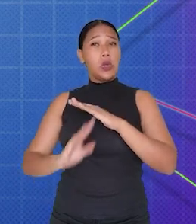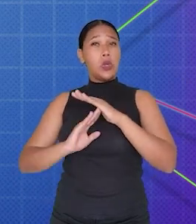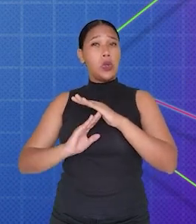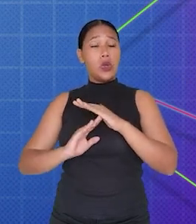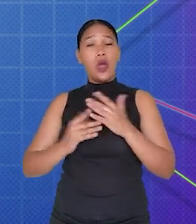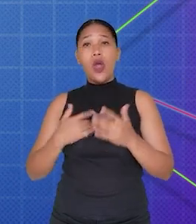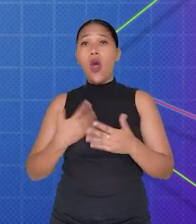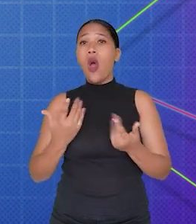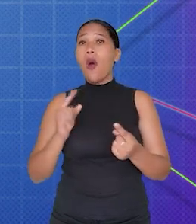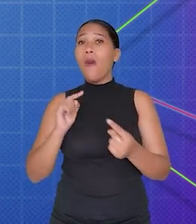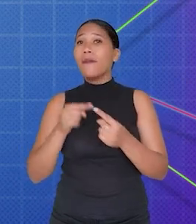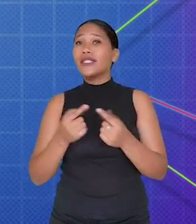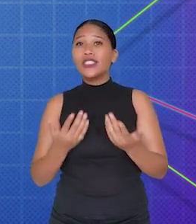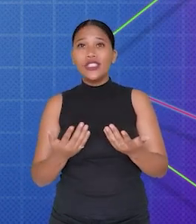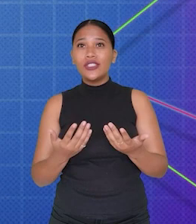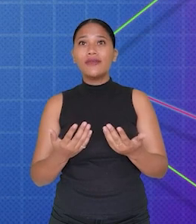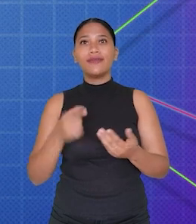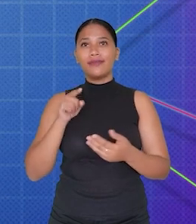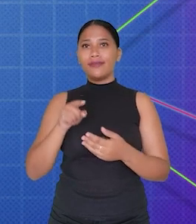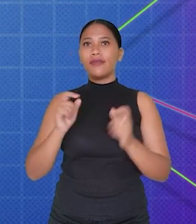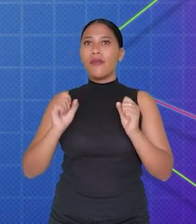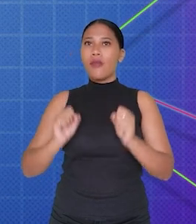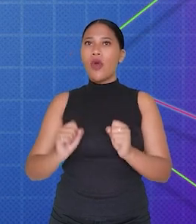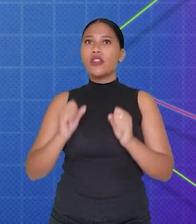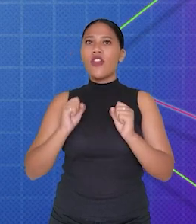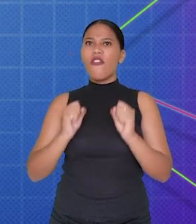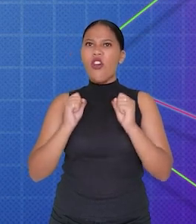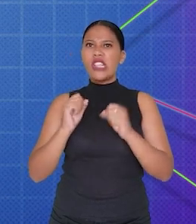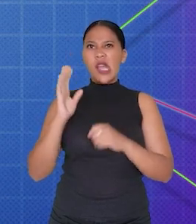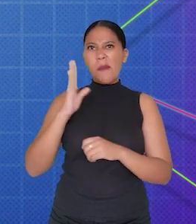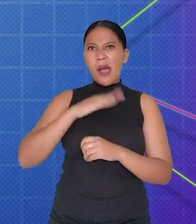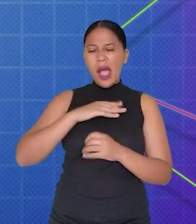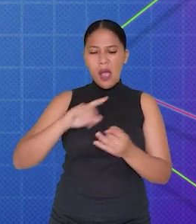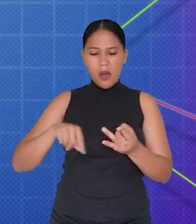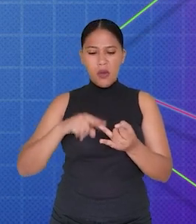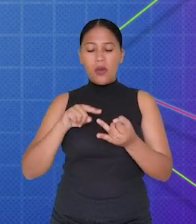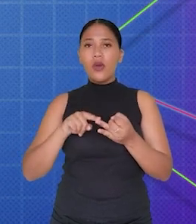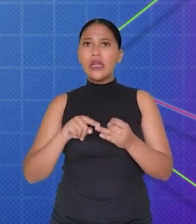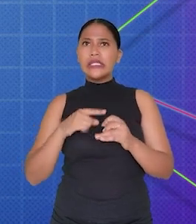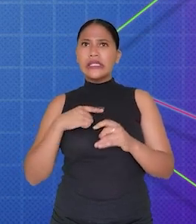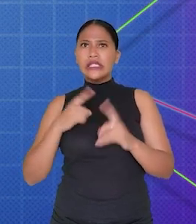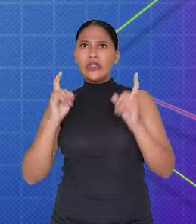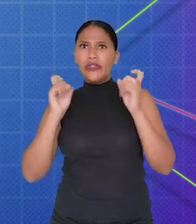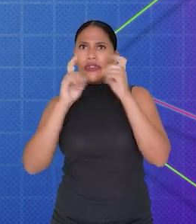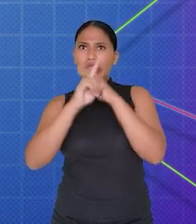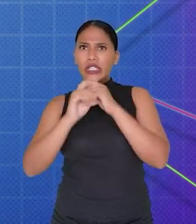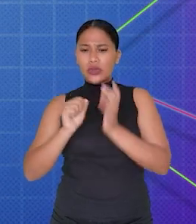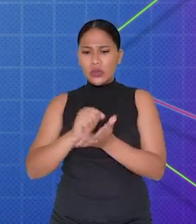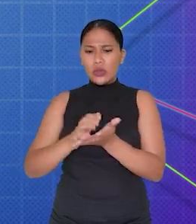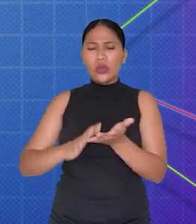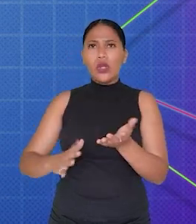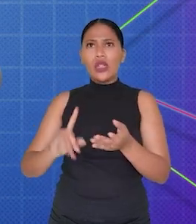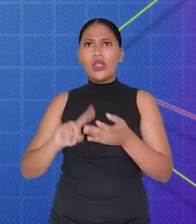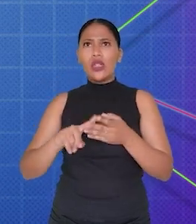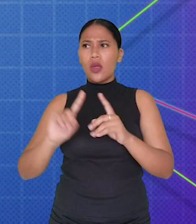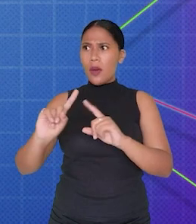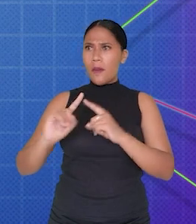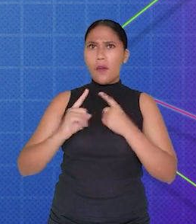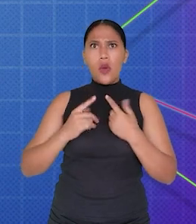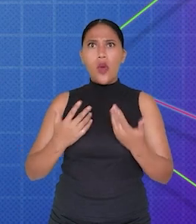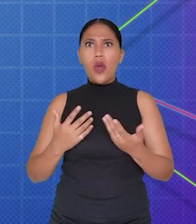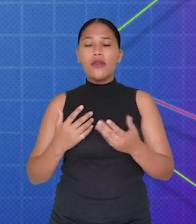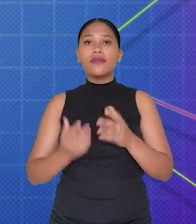principal de alcançar o seu objetivo. Esse obstáculo pode ser uma força maligna, uma tarefa difícil, um personagem oponente,